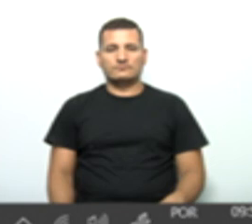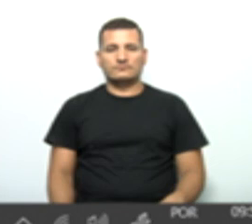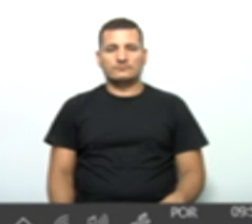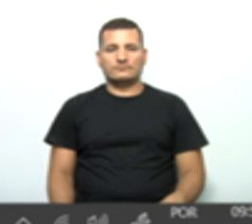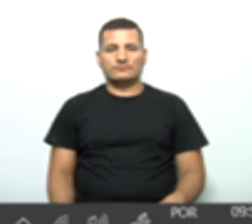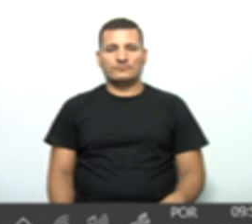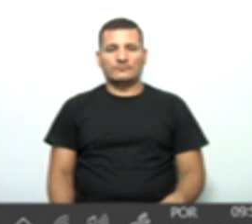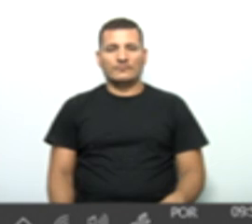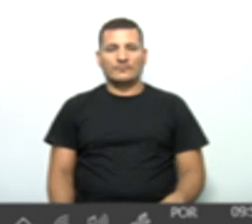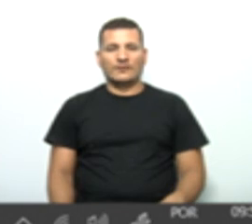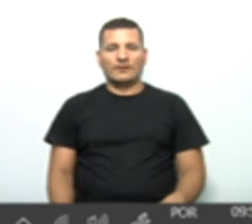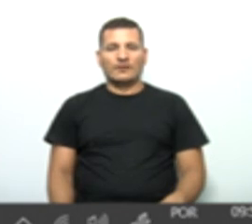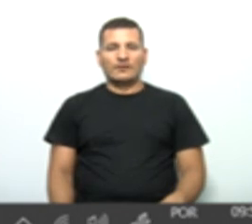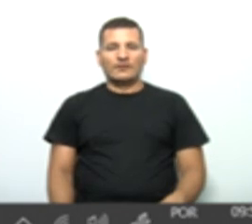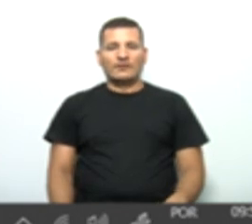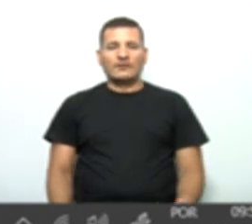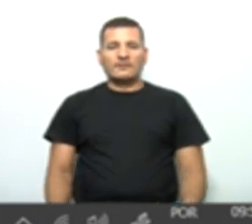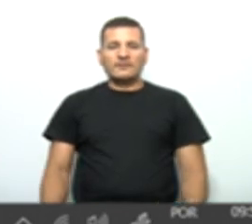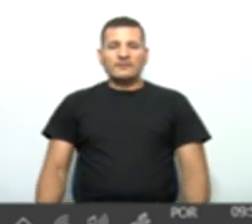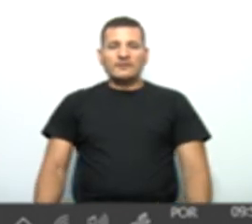Botar aqui bem do ladinho para vocês